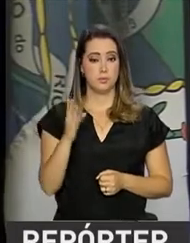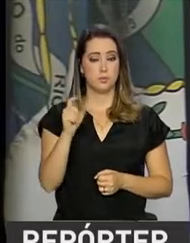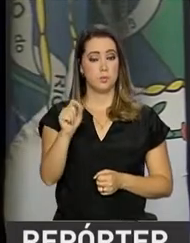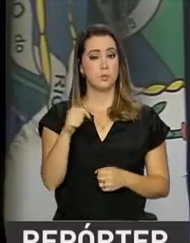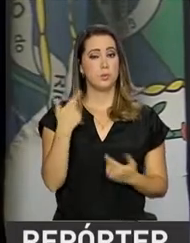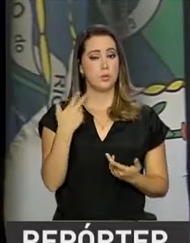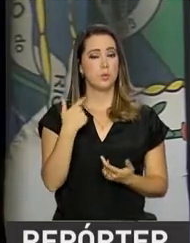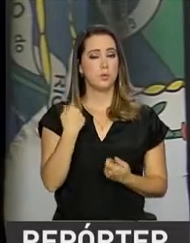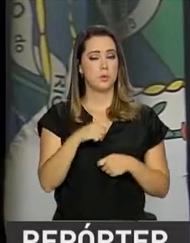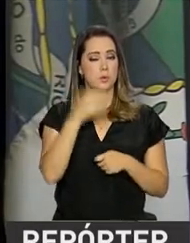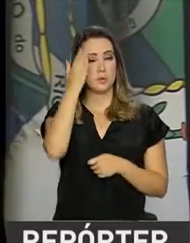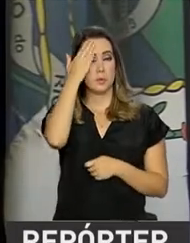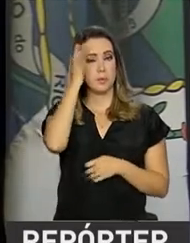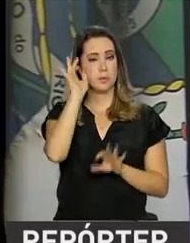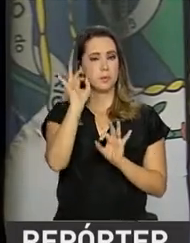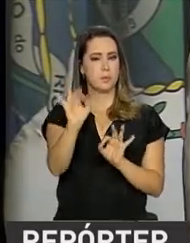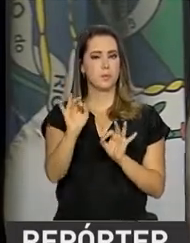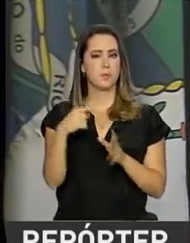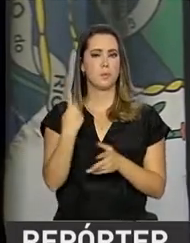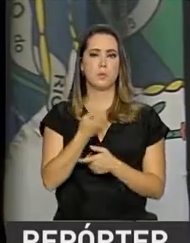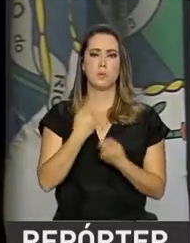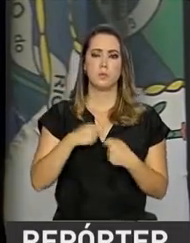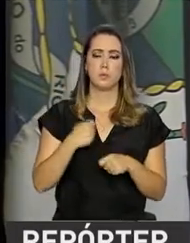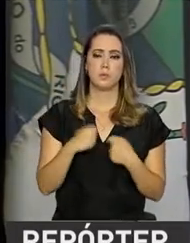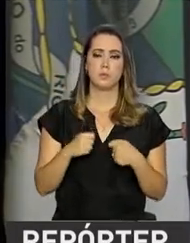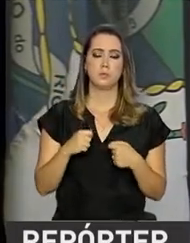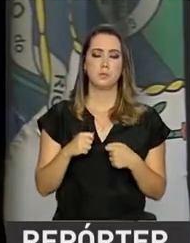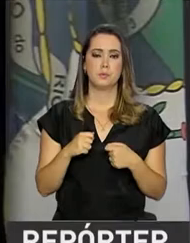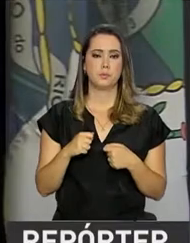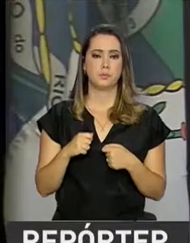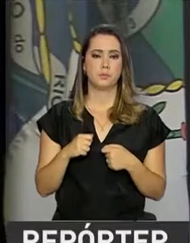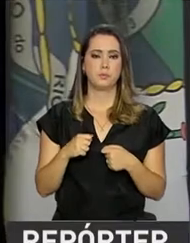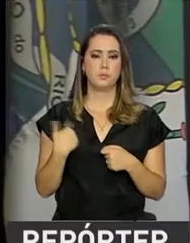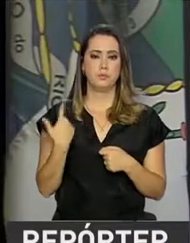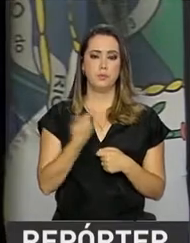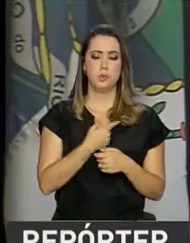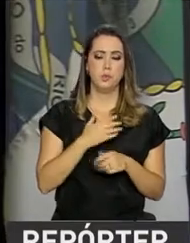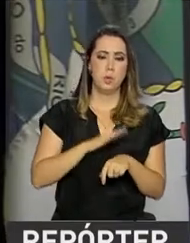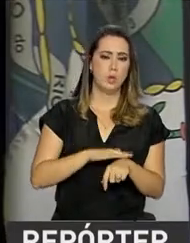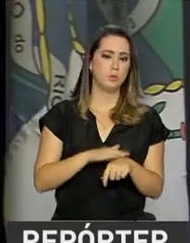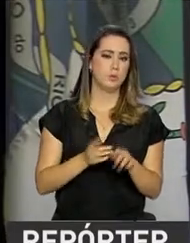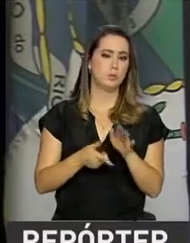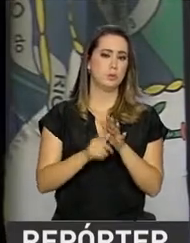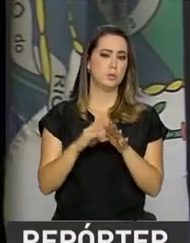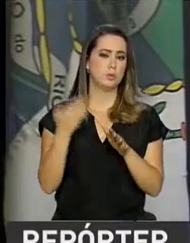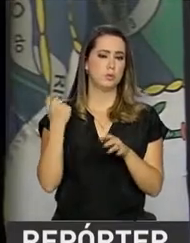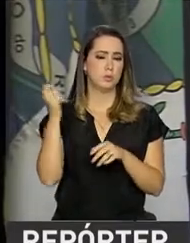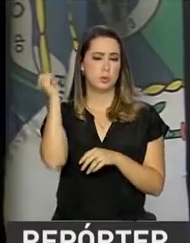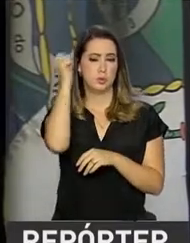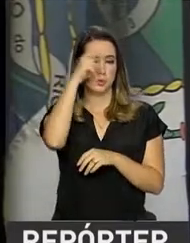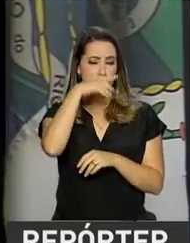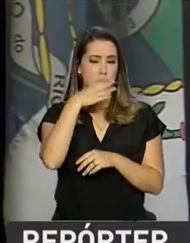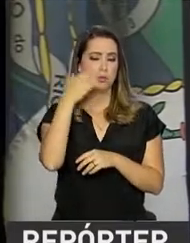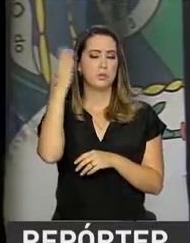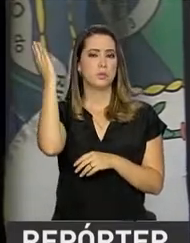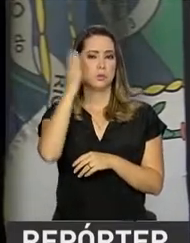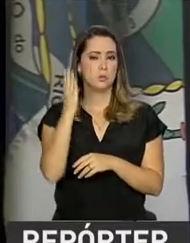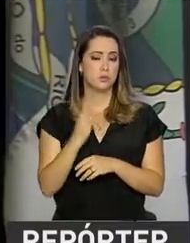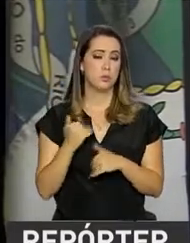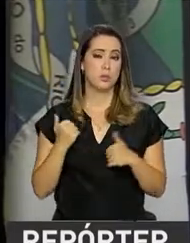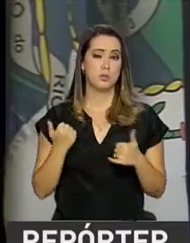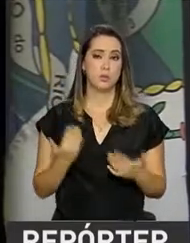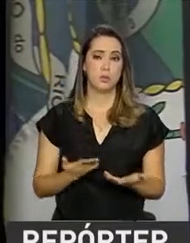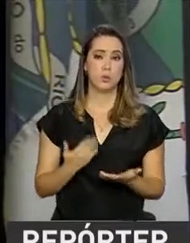consciência disto né nós precisamos saber que nós saímos um momento difícil do país é